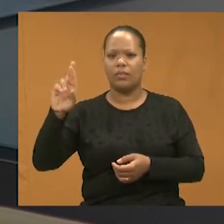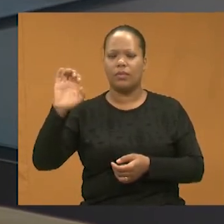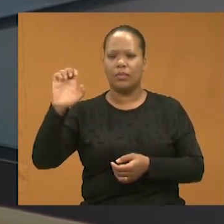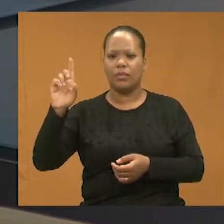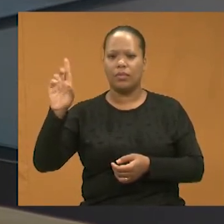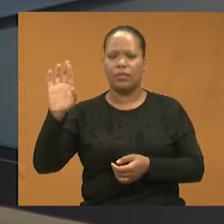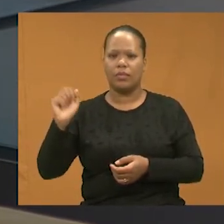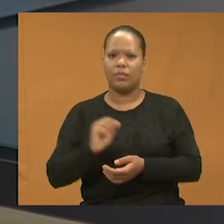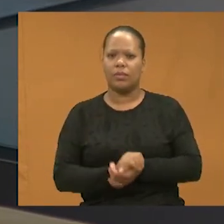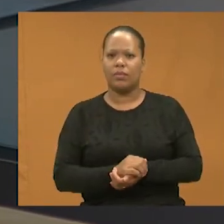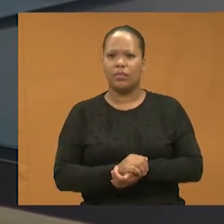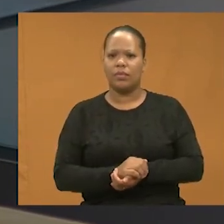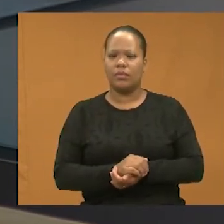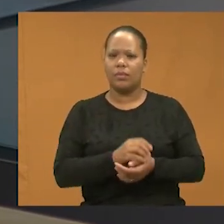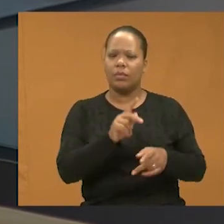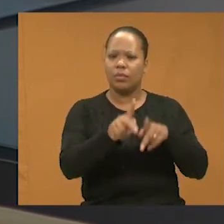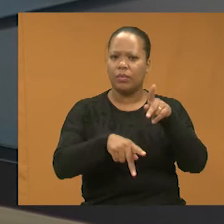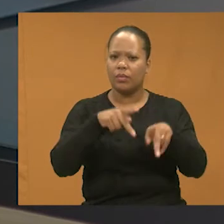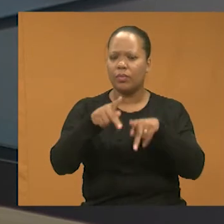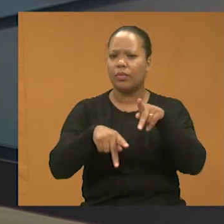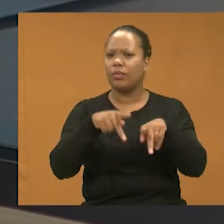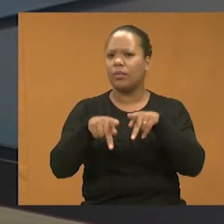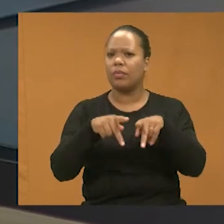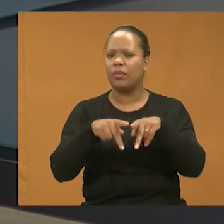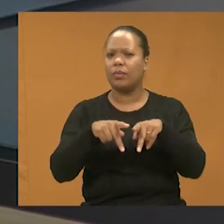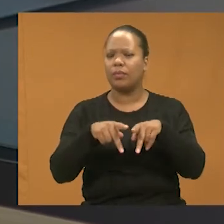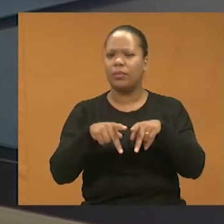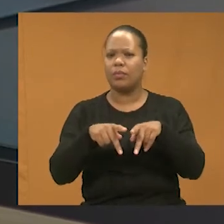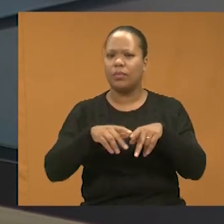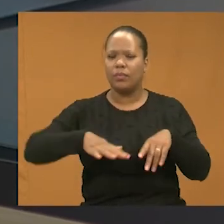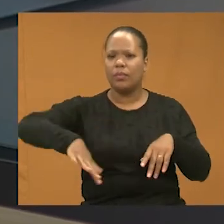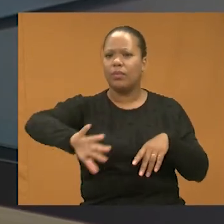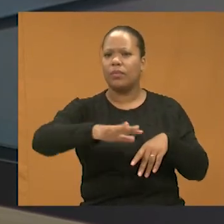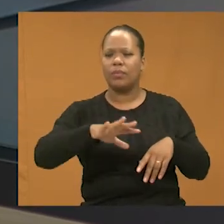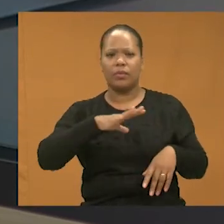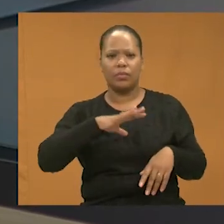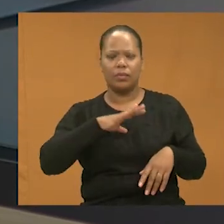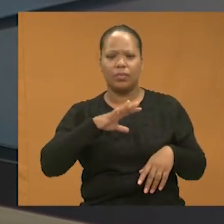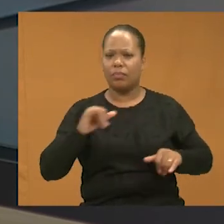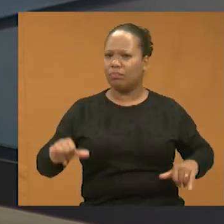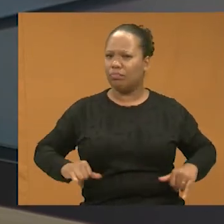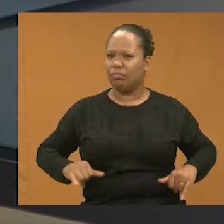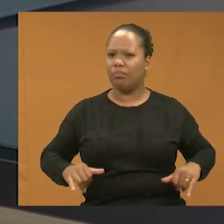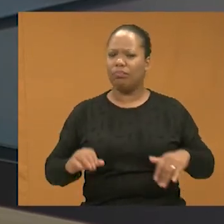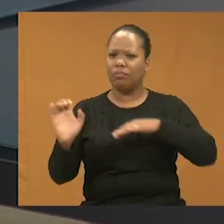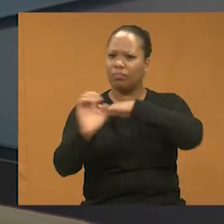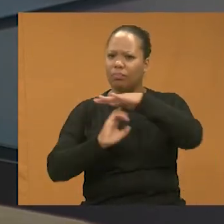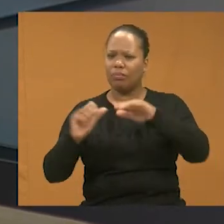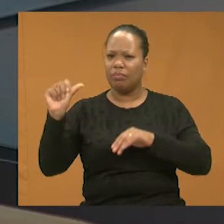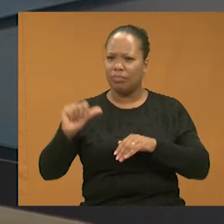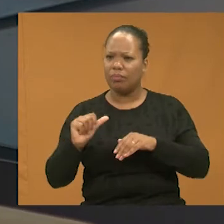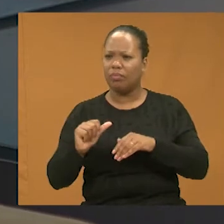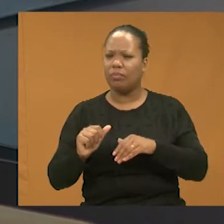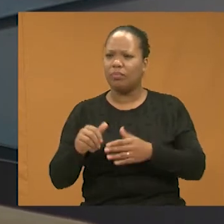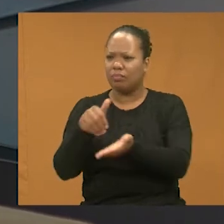população de Jacareí, com mais de 300 pessoas, vai continuar refém de uma empresa só nessa cidade. Eu acho que o prefeito tem que dizer o seguinte: não quer fazer, bota outra empresa e